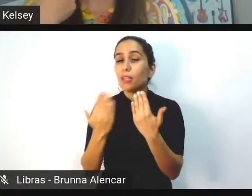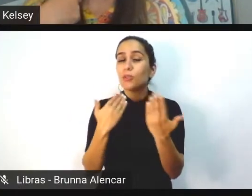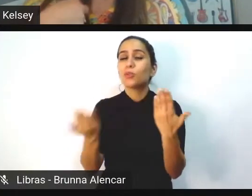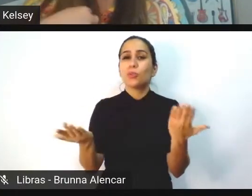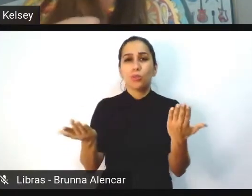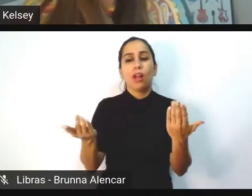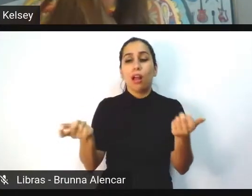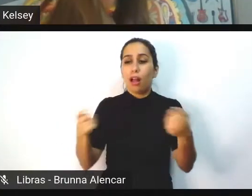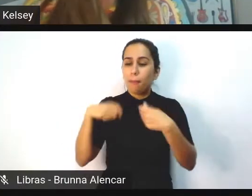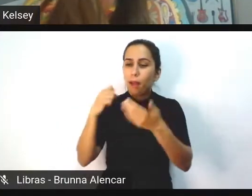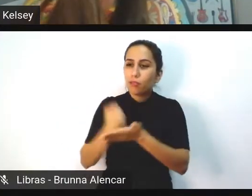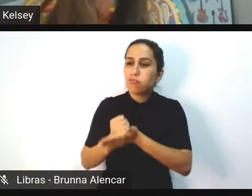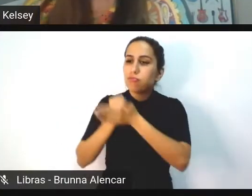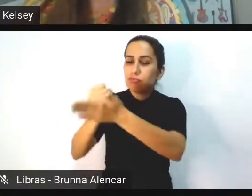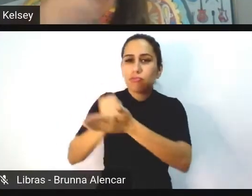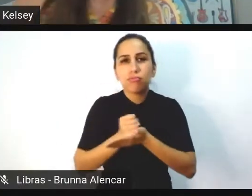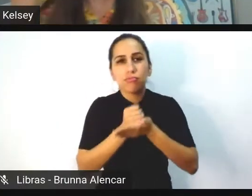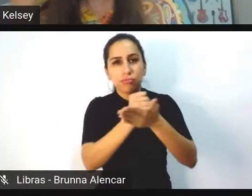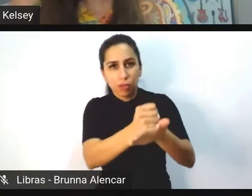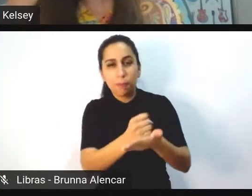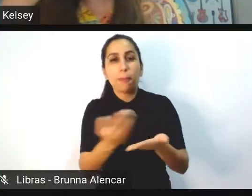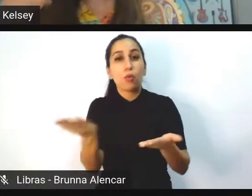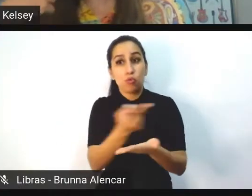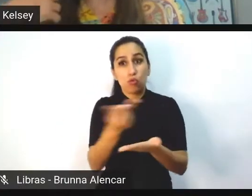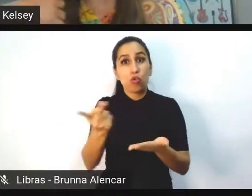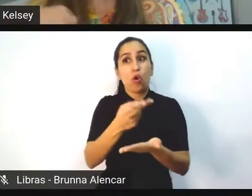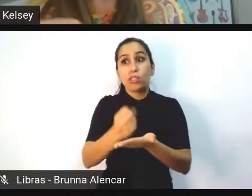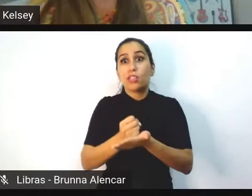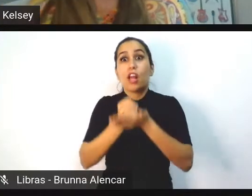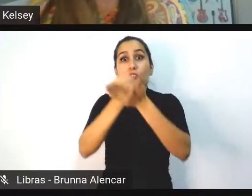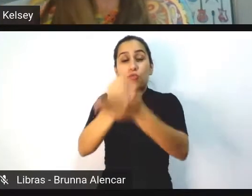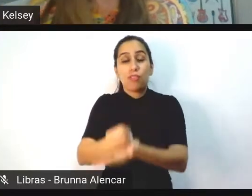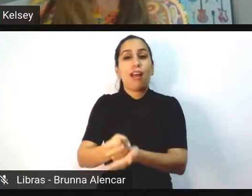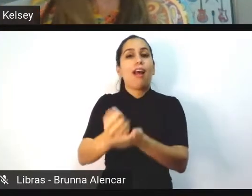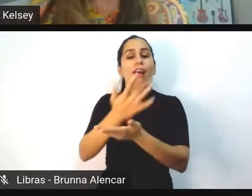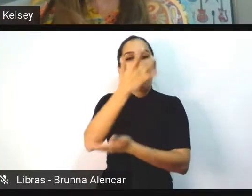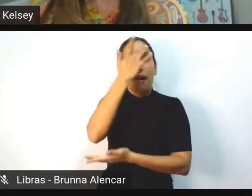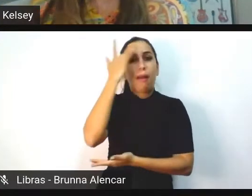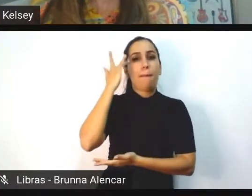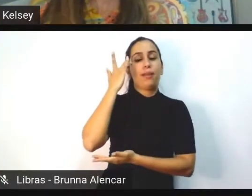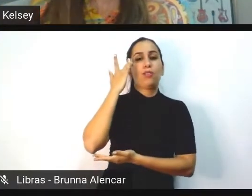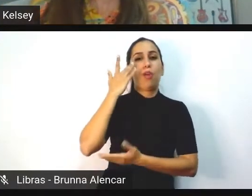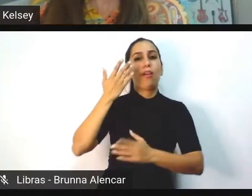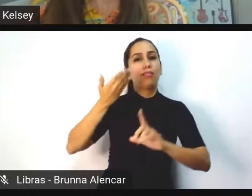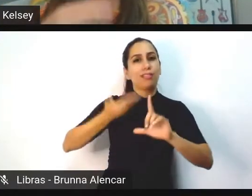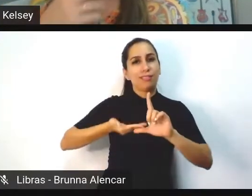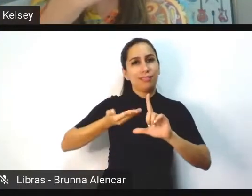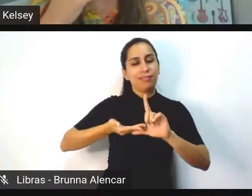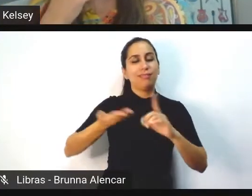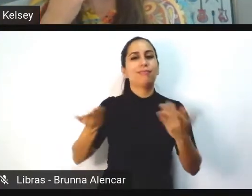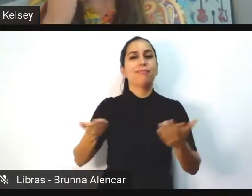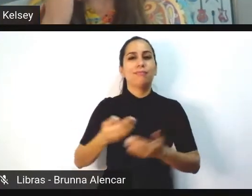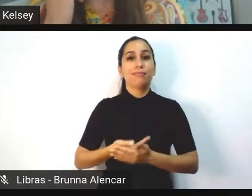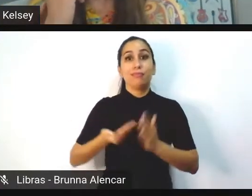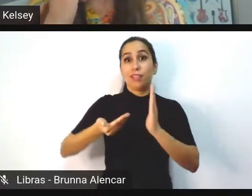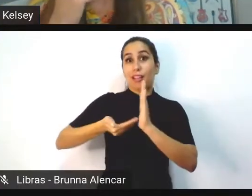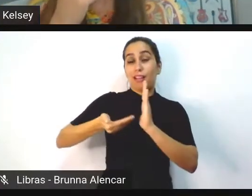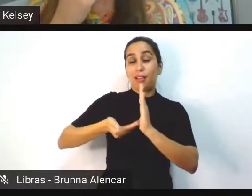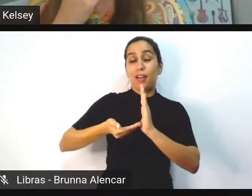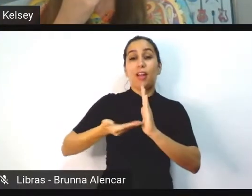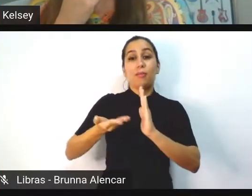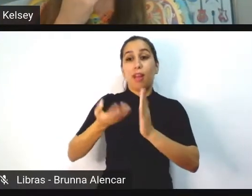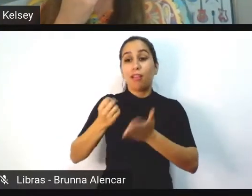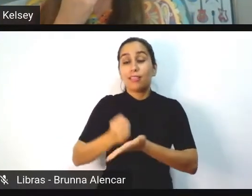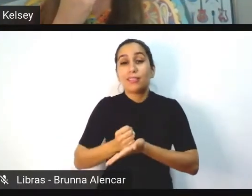intermediação, né, tanto do PROSER como do PROSAT, para fazer essa adequação do trabalho ao servidor,